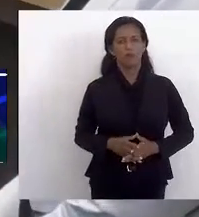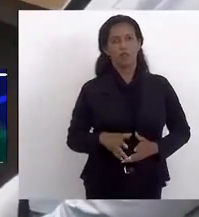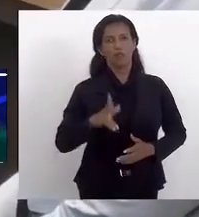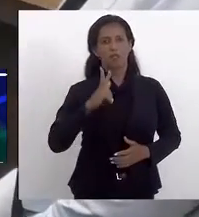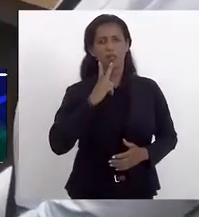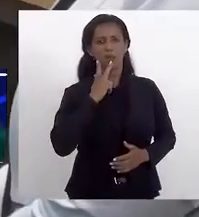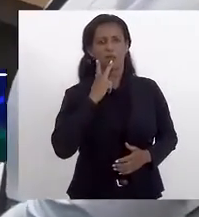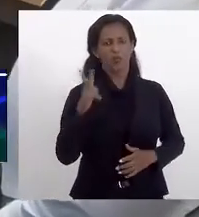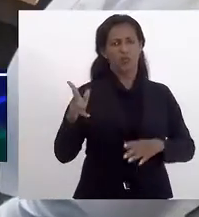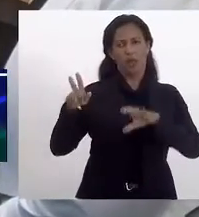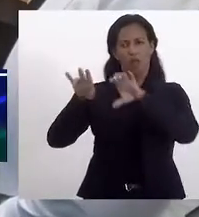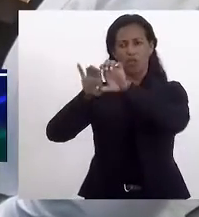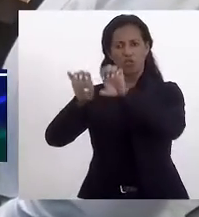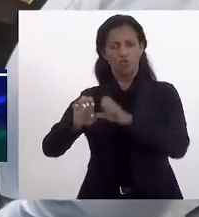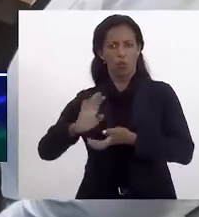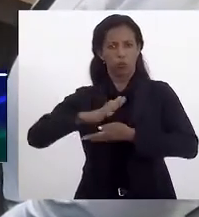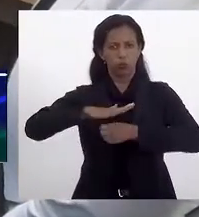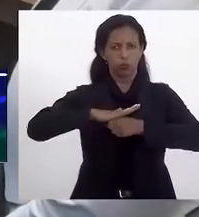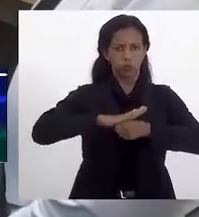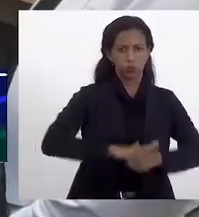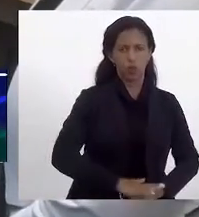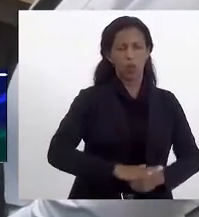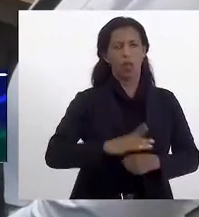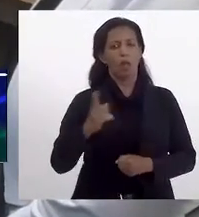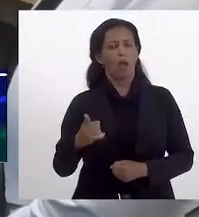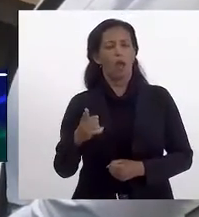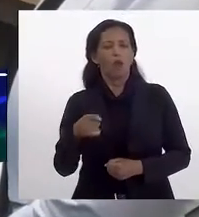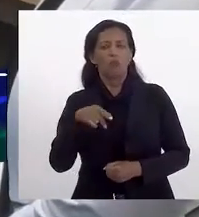racismo estrutural, o resto não importa, mas